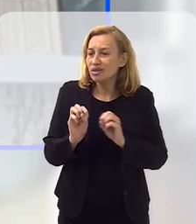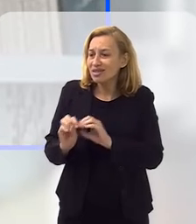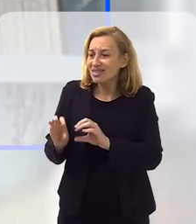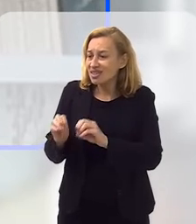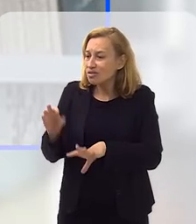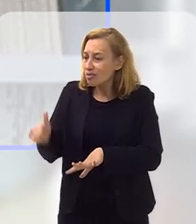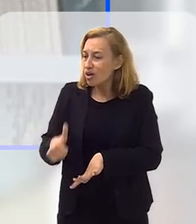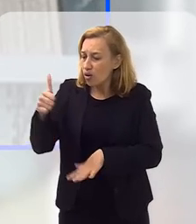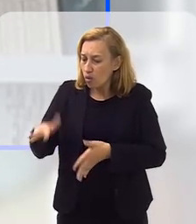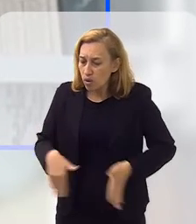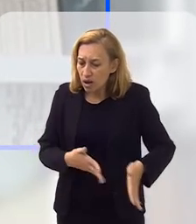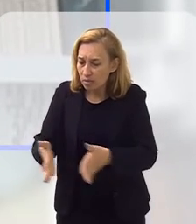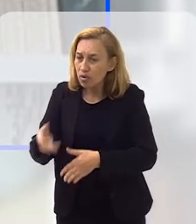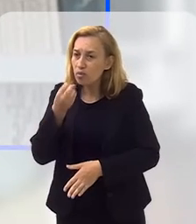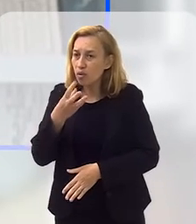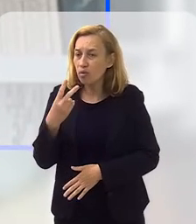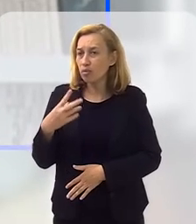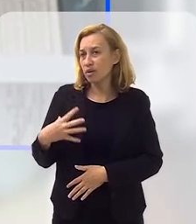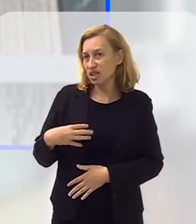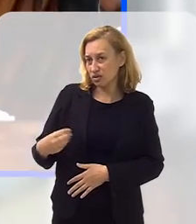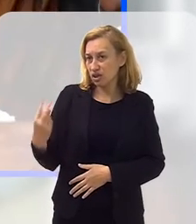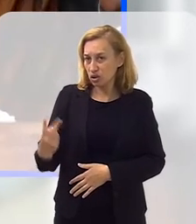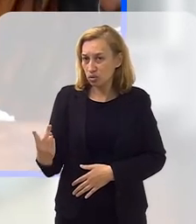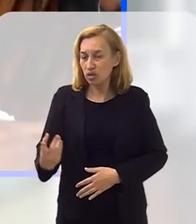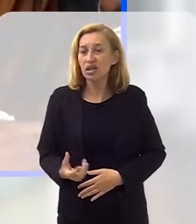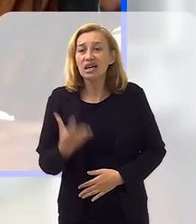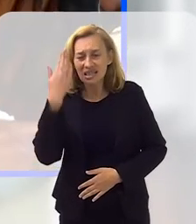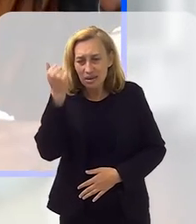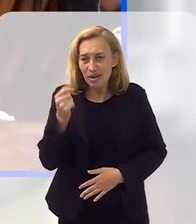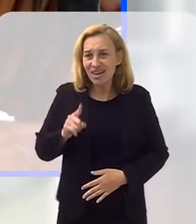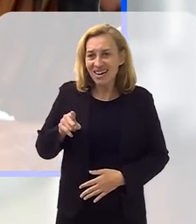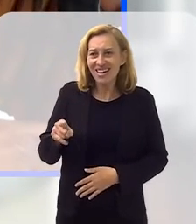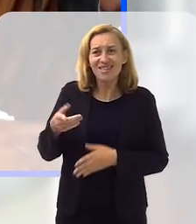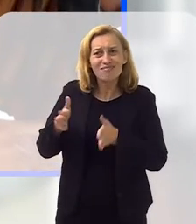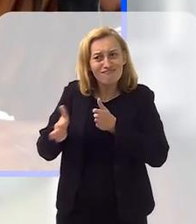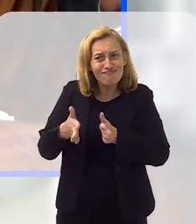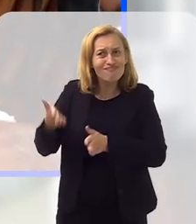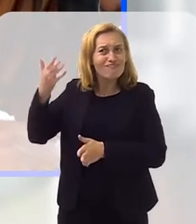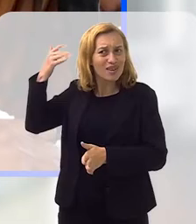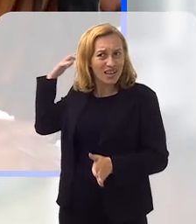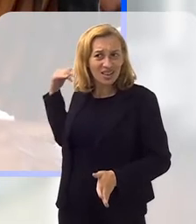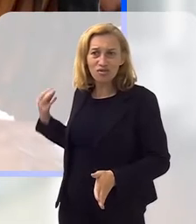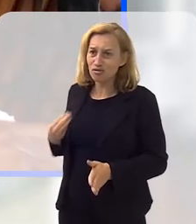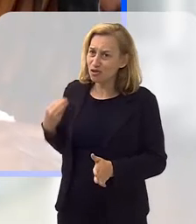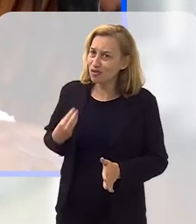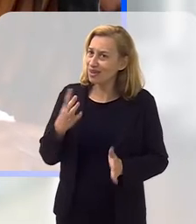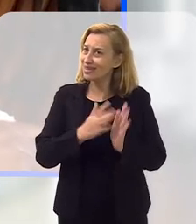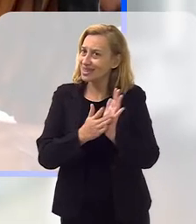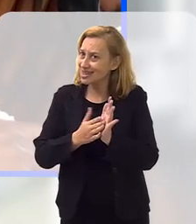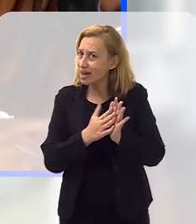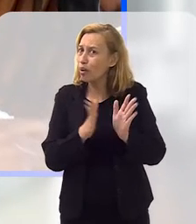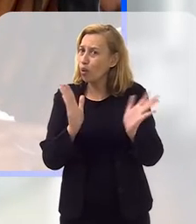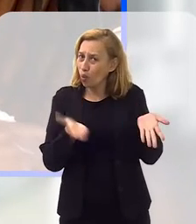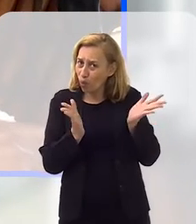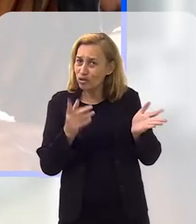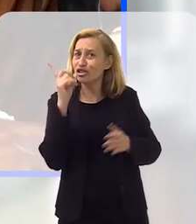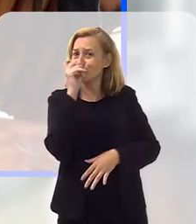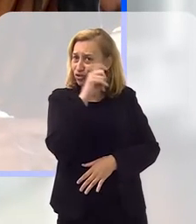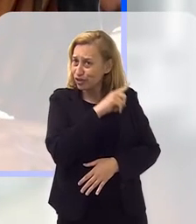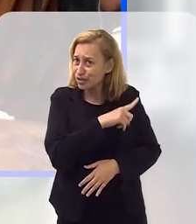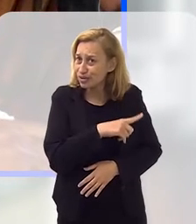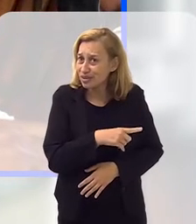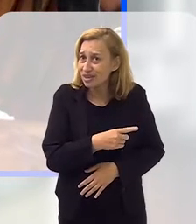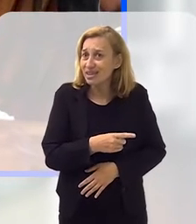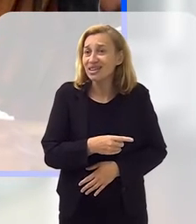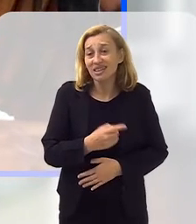dar uma boa educação e um bom caminho para as filhas. Né? A gente sabia que aquela época, viver de samba, hoje em dia ainda